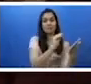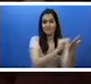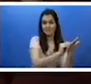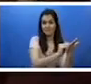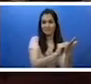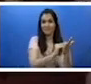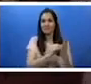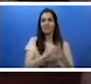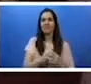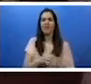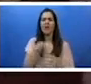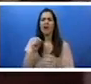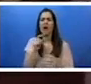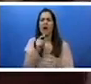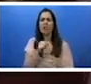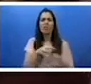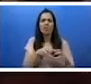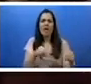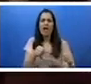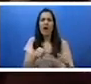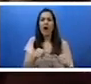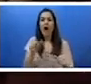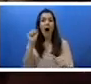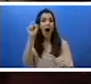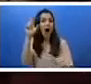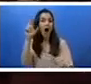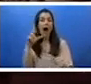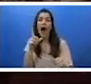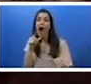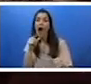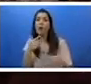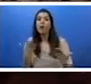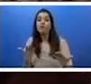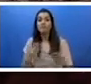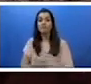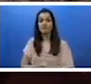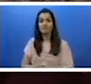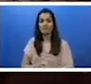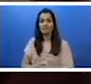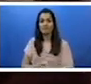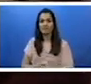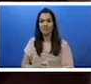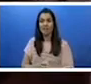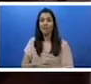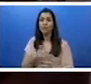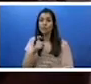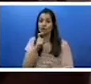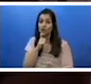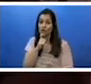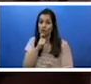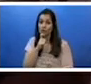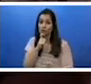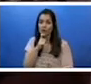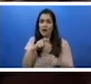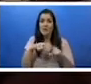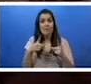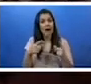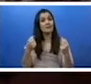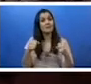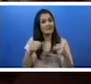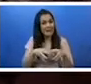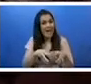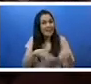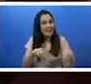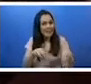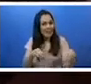vamos marcar. O trenó ele é na terra, no ar ou na água? É no gelo? O gelo precisa de atrito? Ah, então